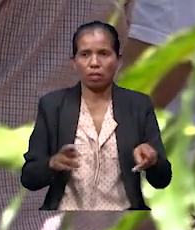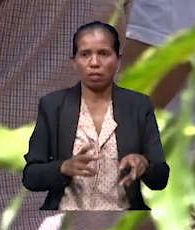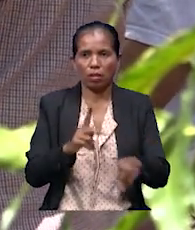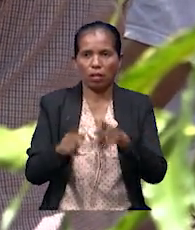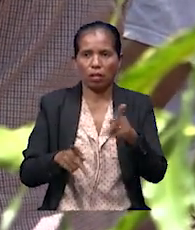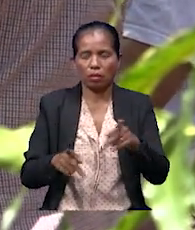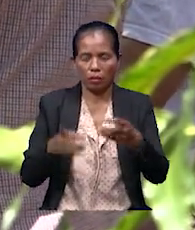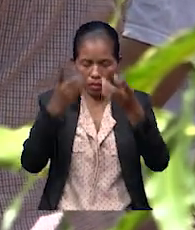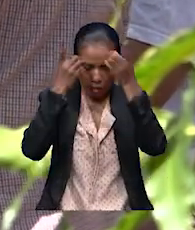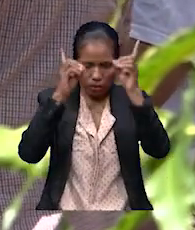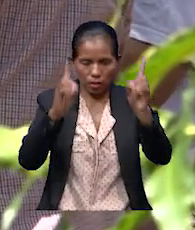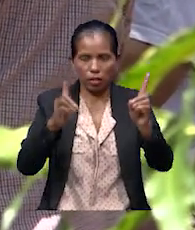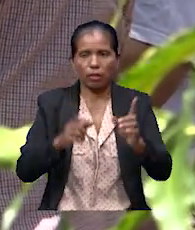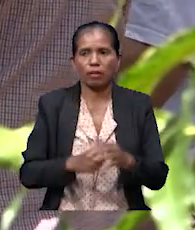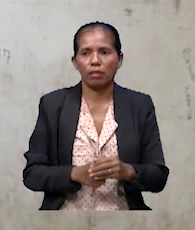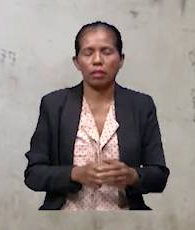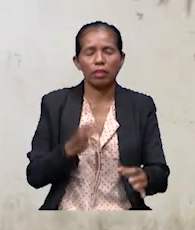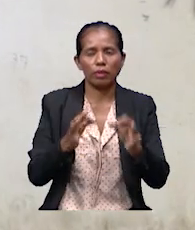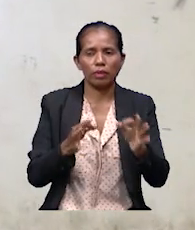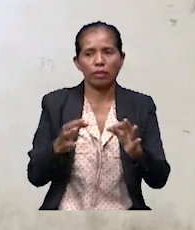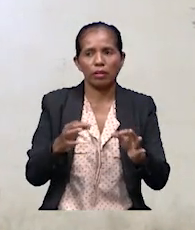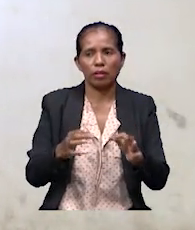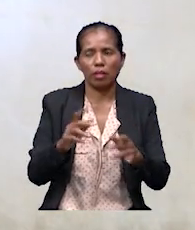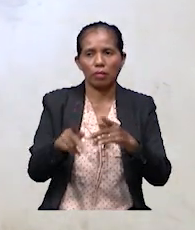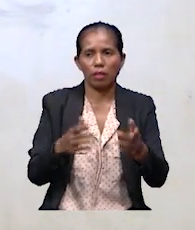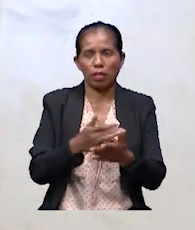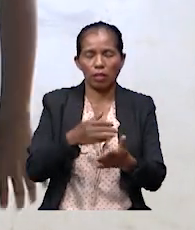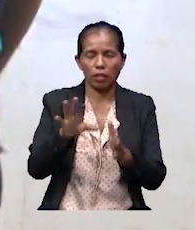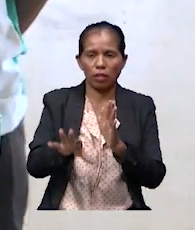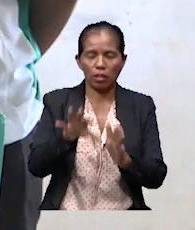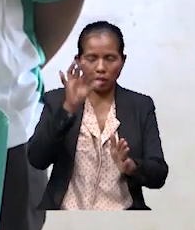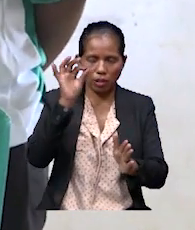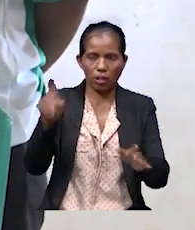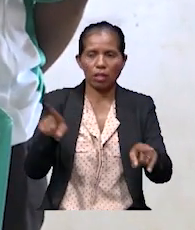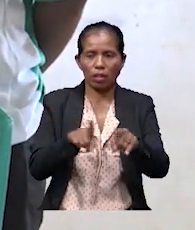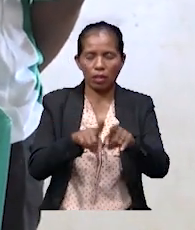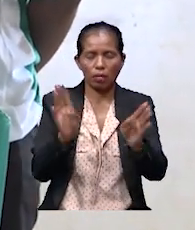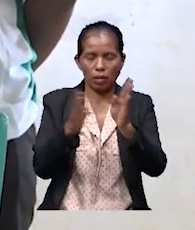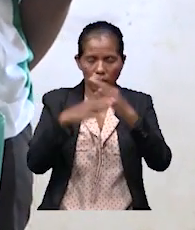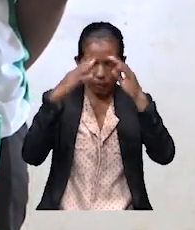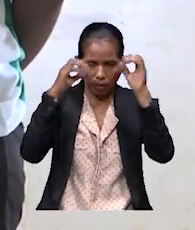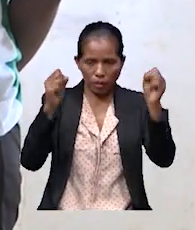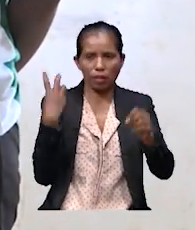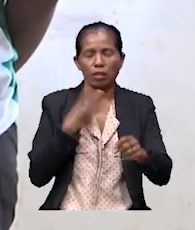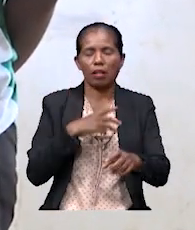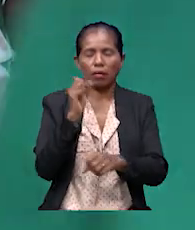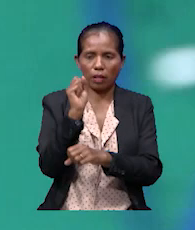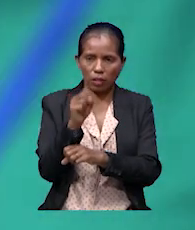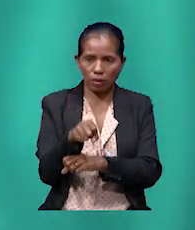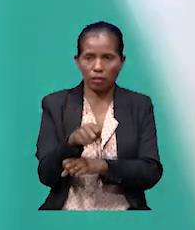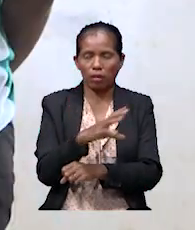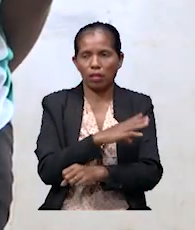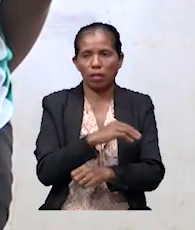povo mas se determina se ida bem povo hili ida nem se sai tania então tem que aprender a cru então tem que aprender a